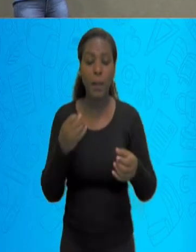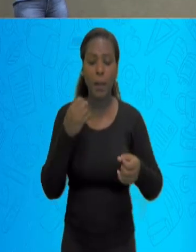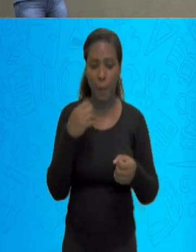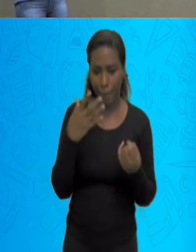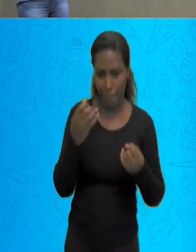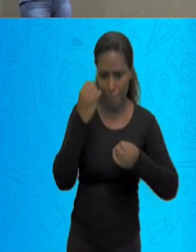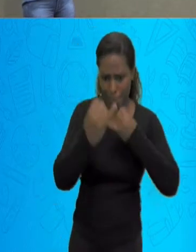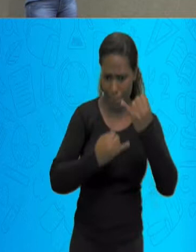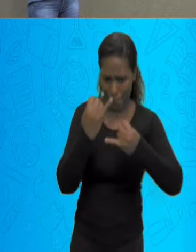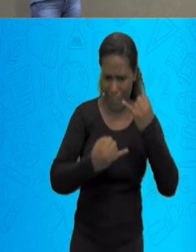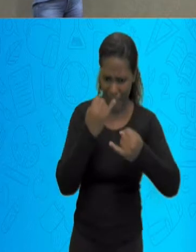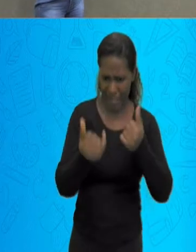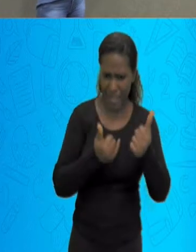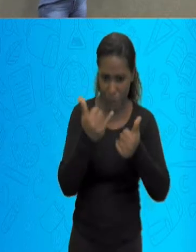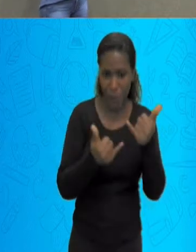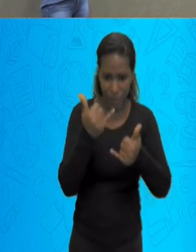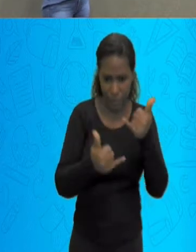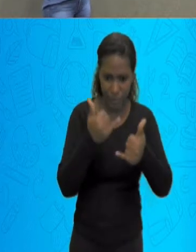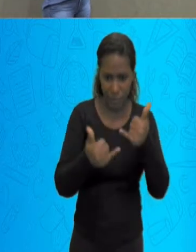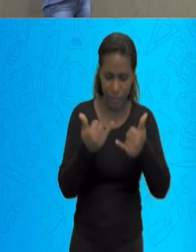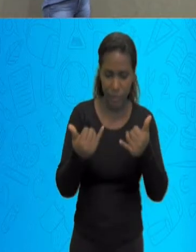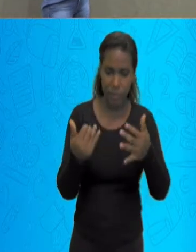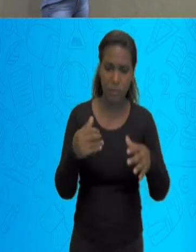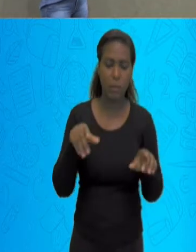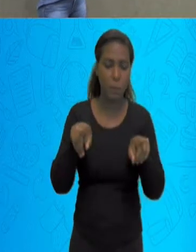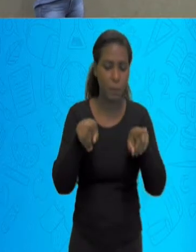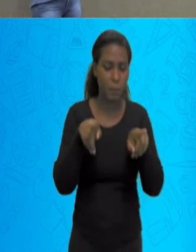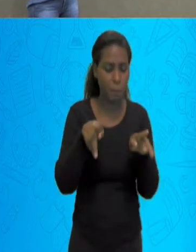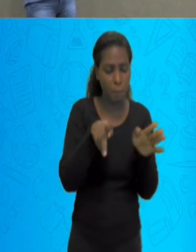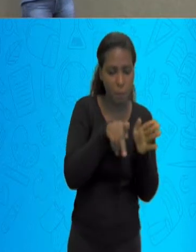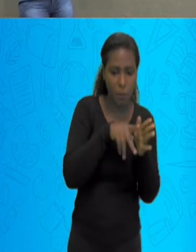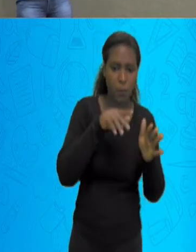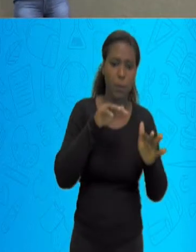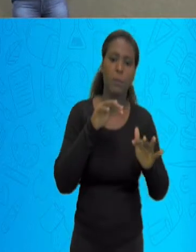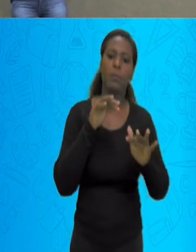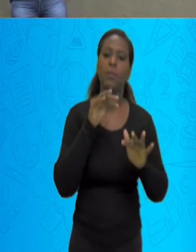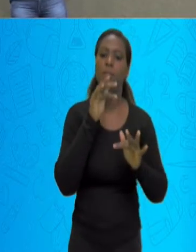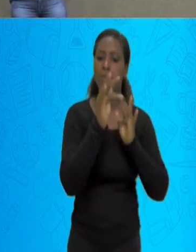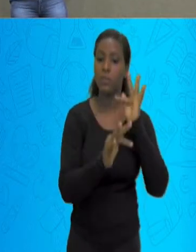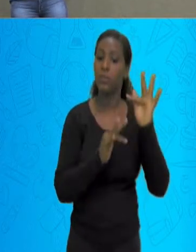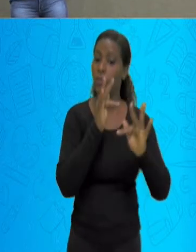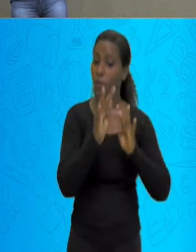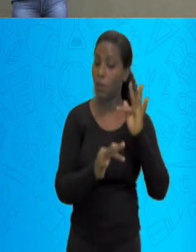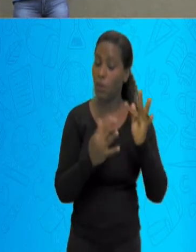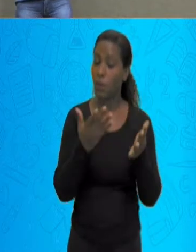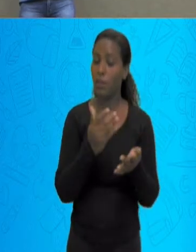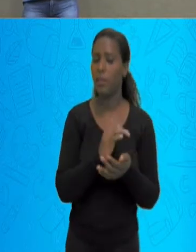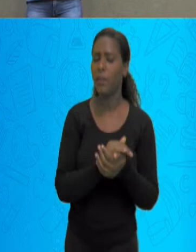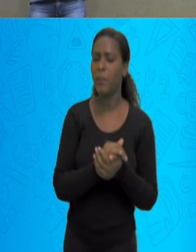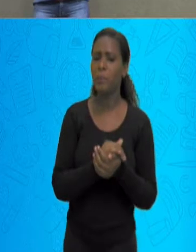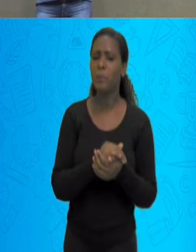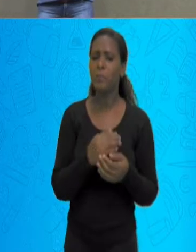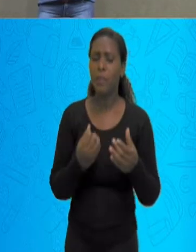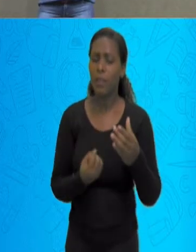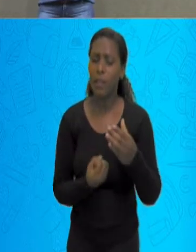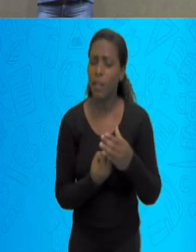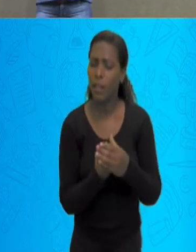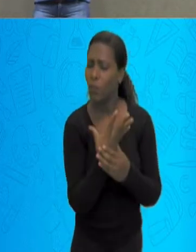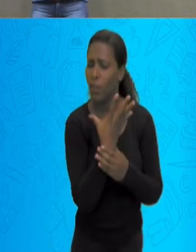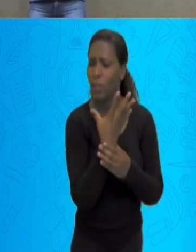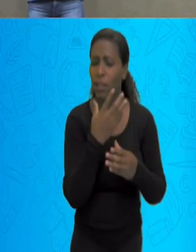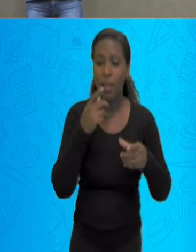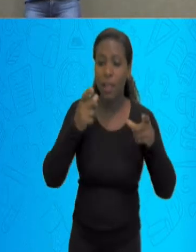rua ou tradicionais, são jogos que nasceram na cultura popular. Ah, mas o que será